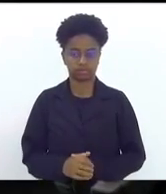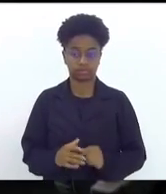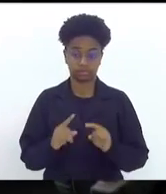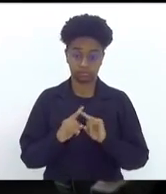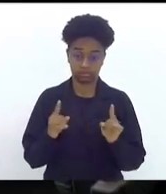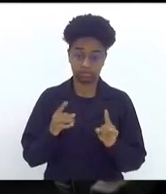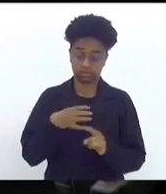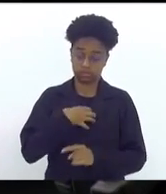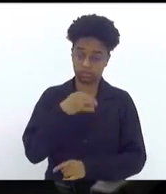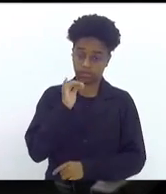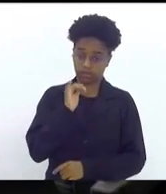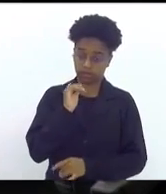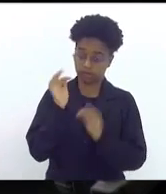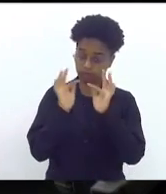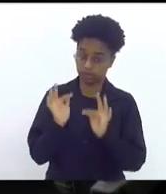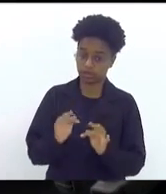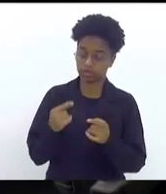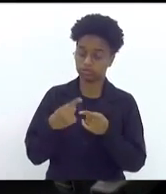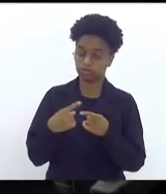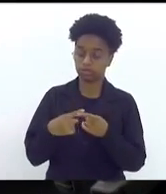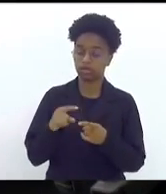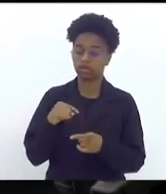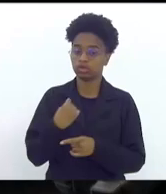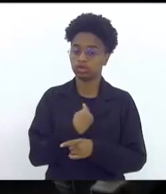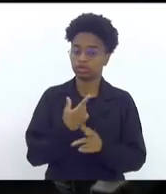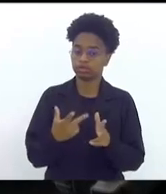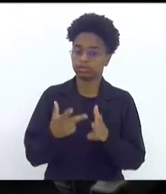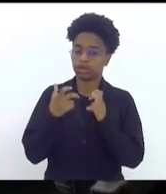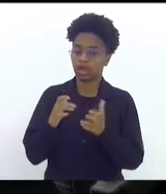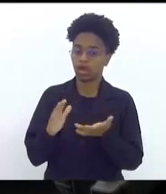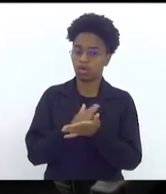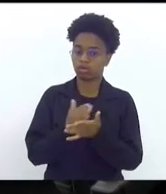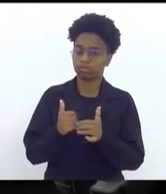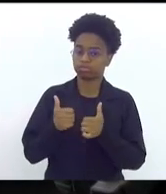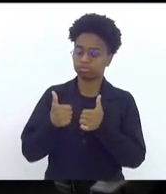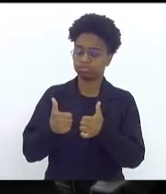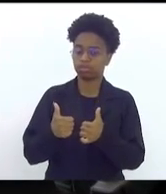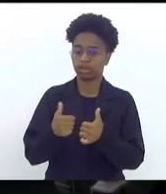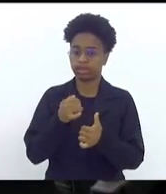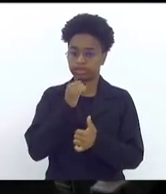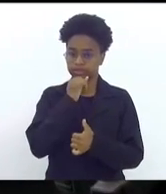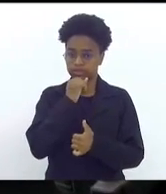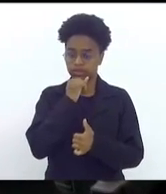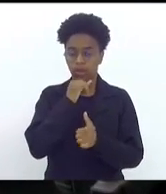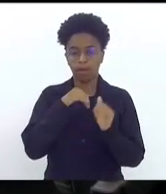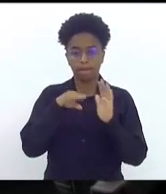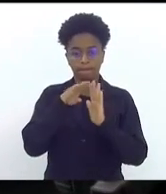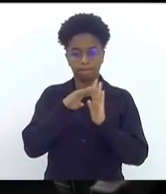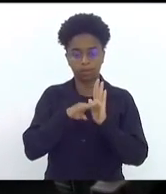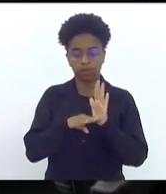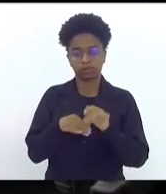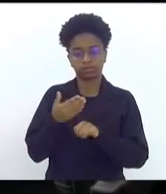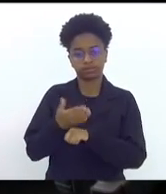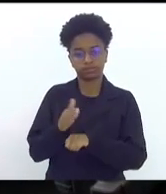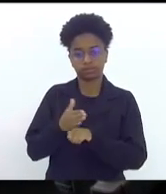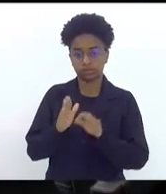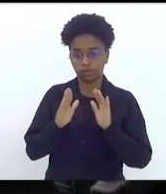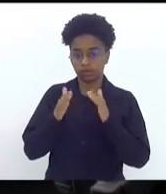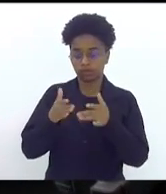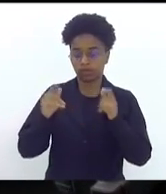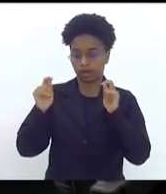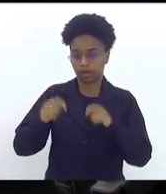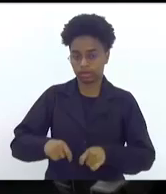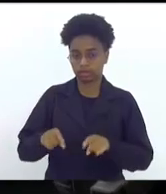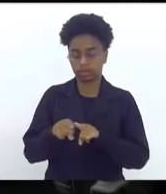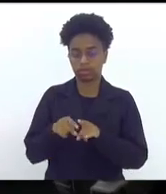Felizmente, contamos com algumas experiências bem-sucedidas no país. Peguemos como exemplo o programa de treinamento voltado para capacitação